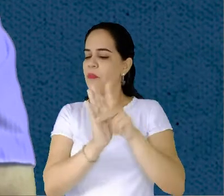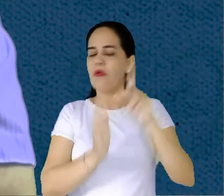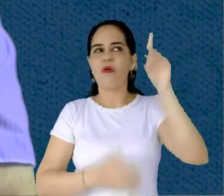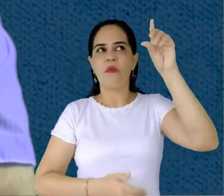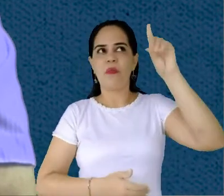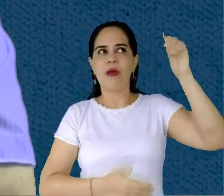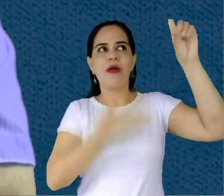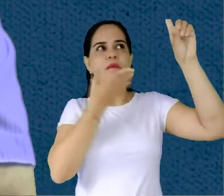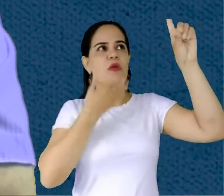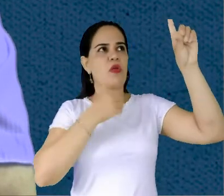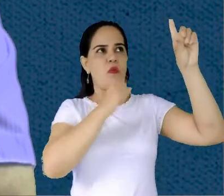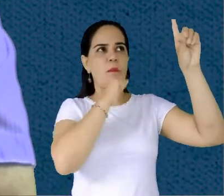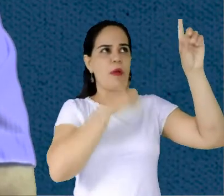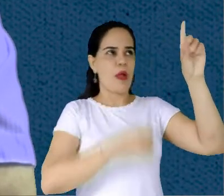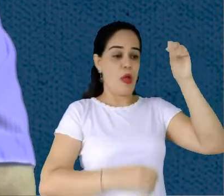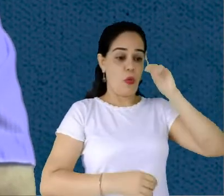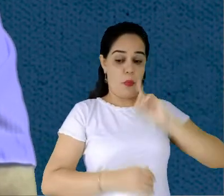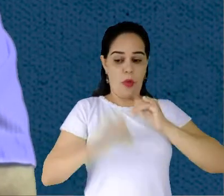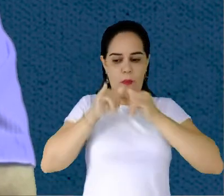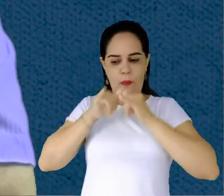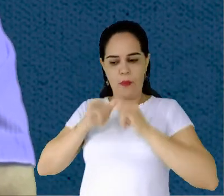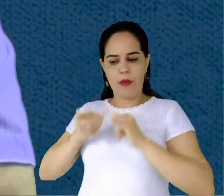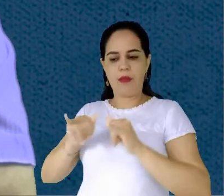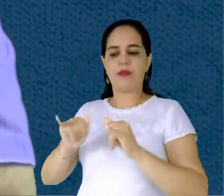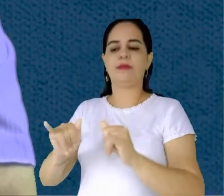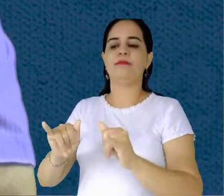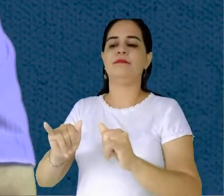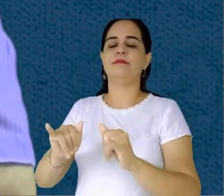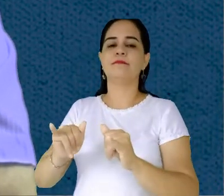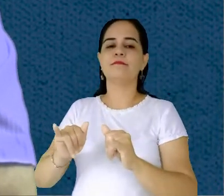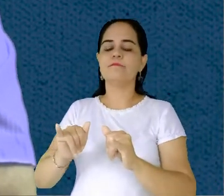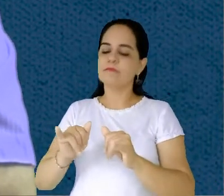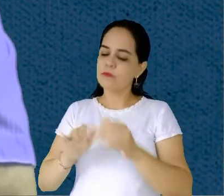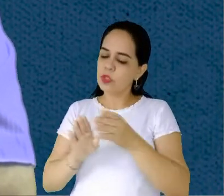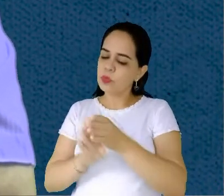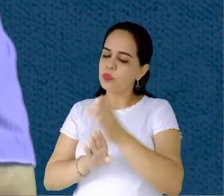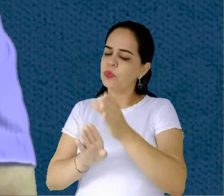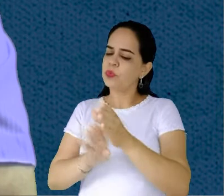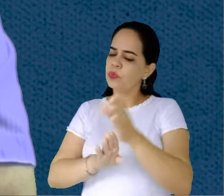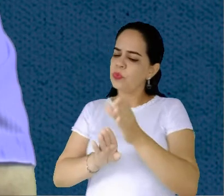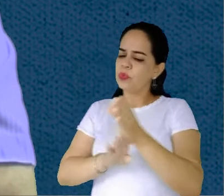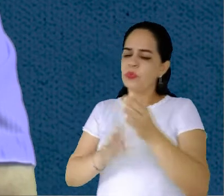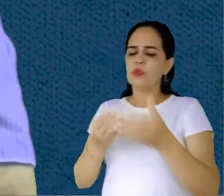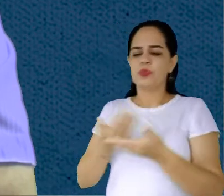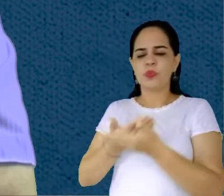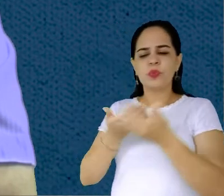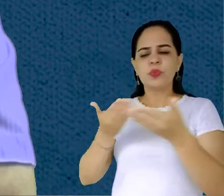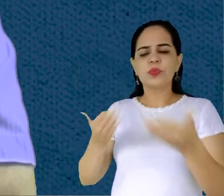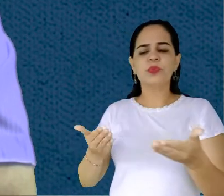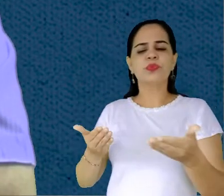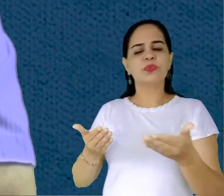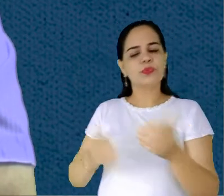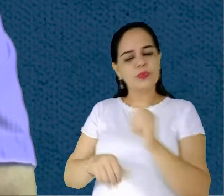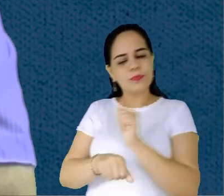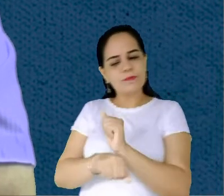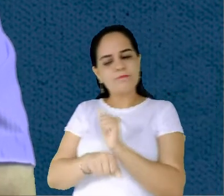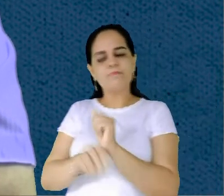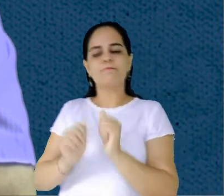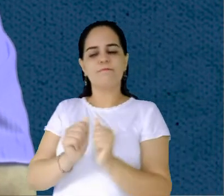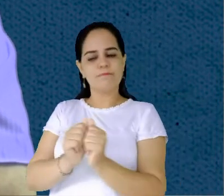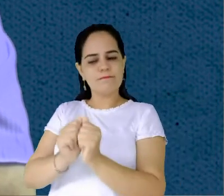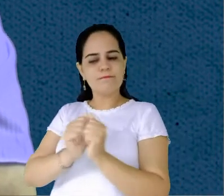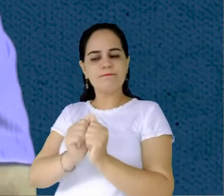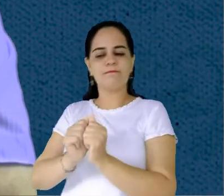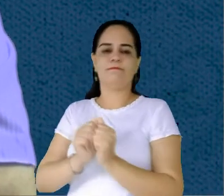não é minha, mas do Pai que me enviou. Isto é o que vos disse